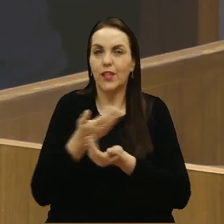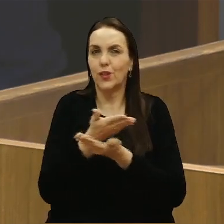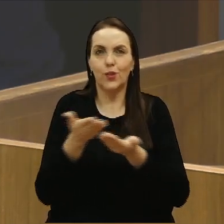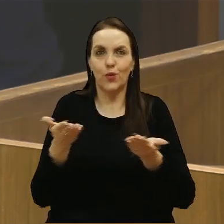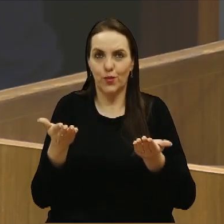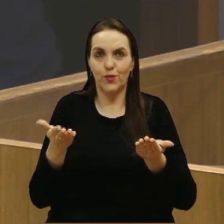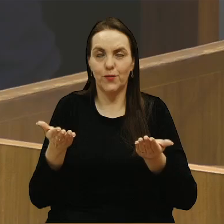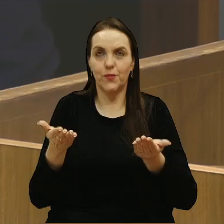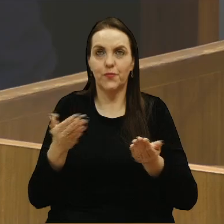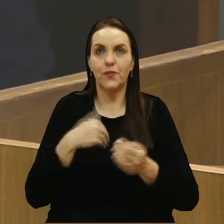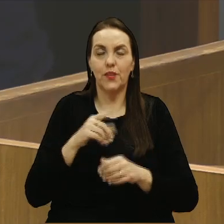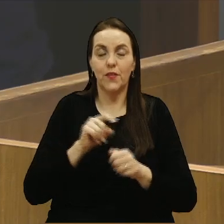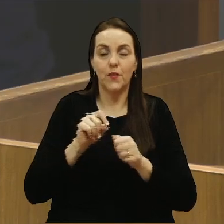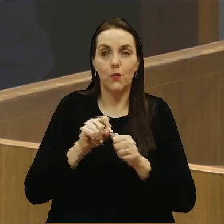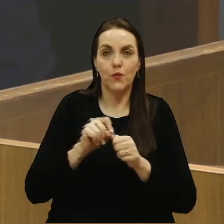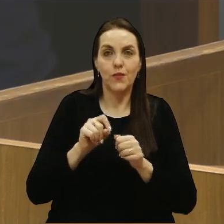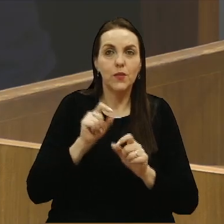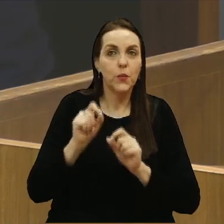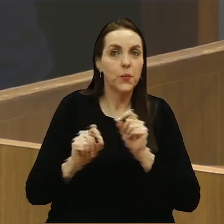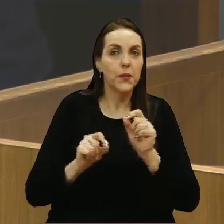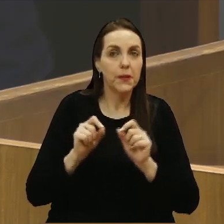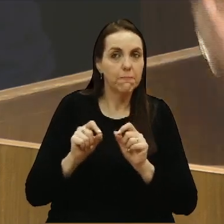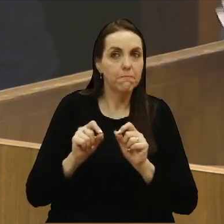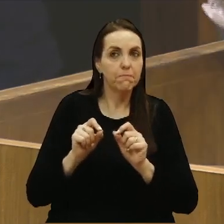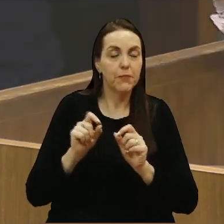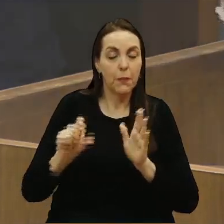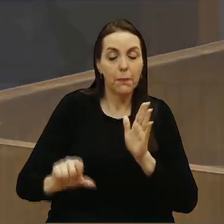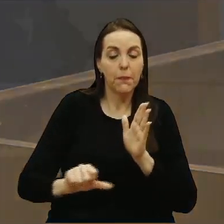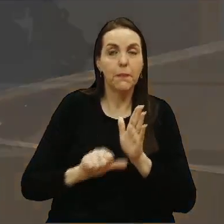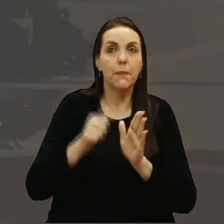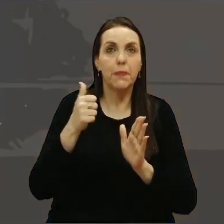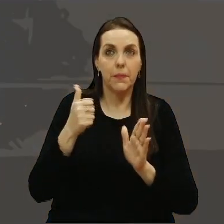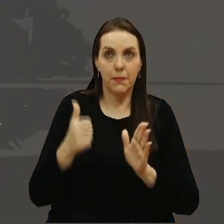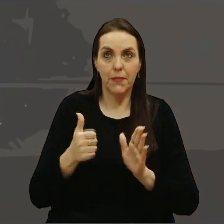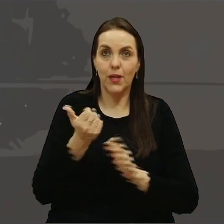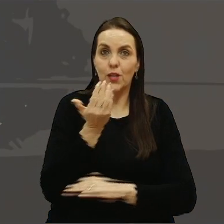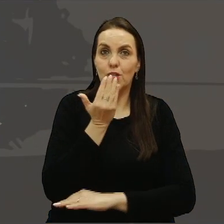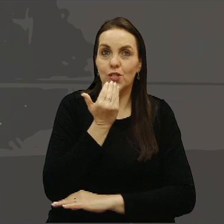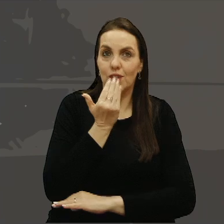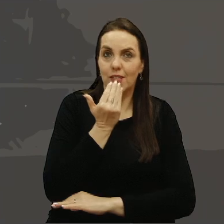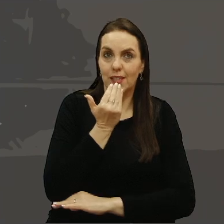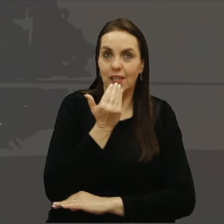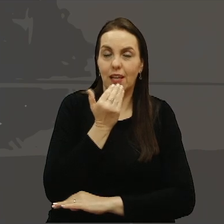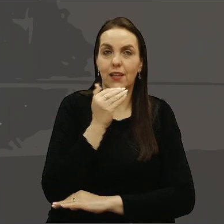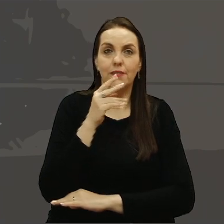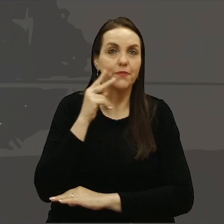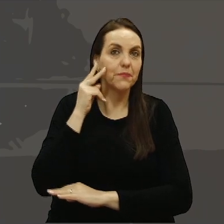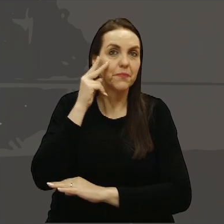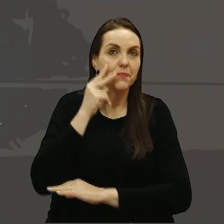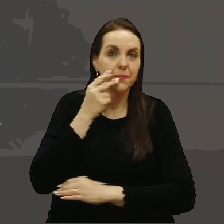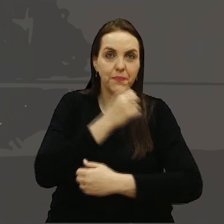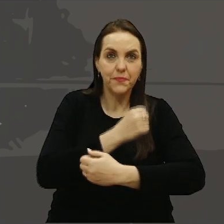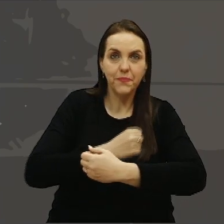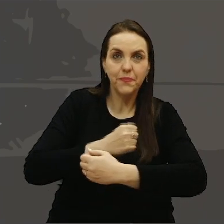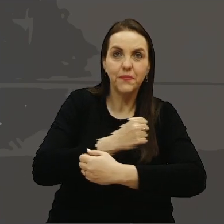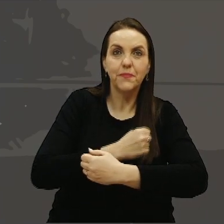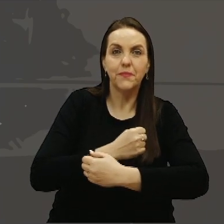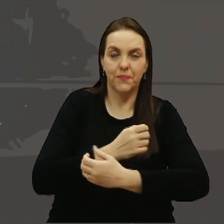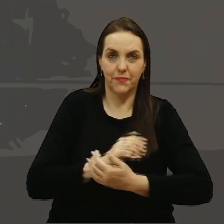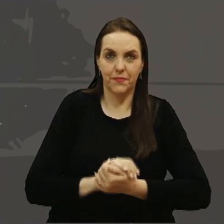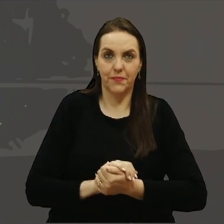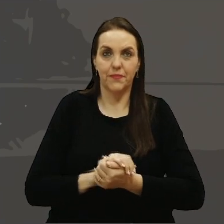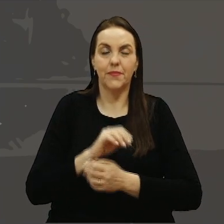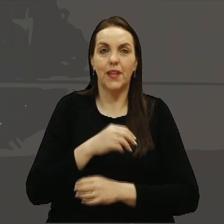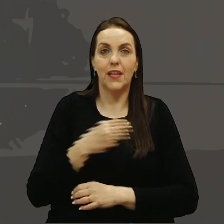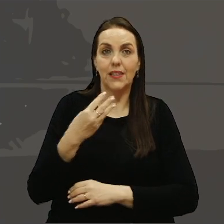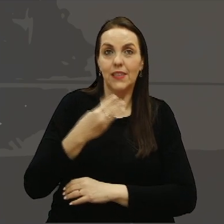nós estamos realizando o nosso primeiro jantar enogastronômico. Vai ser na